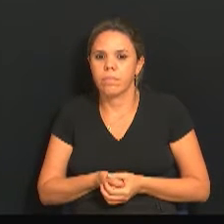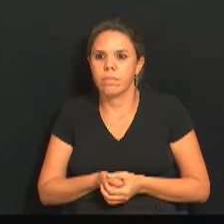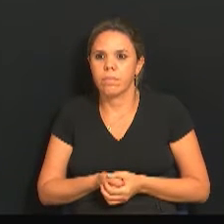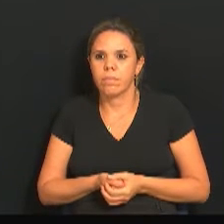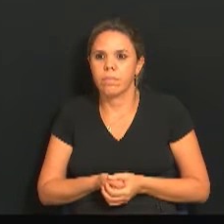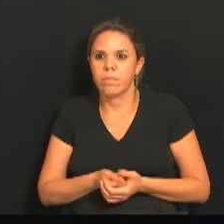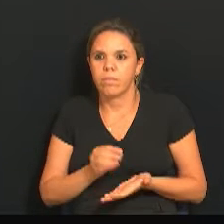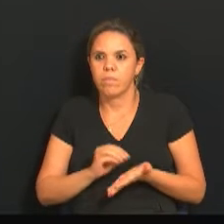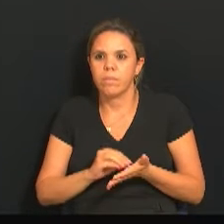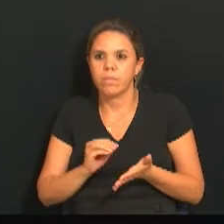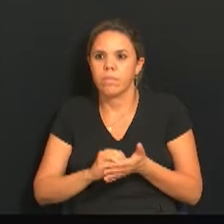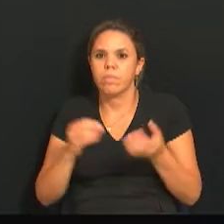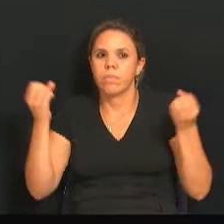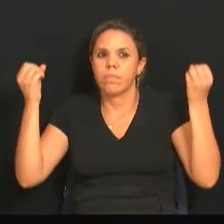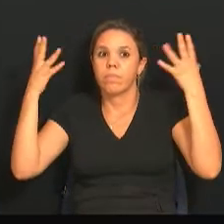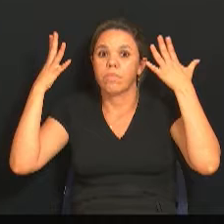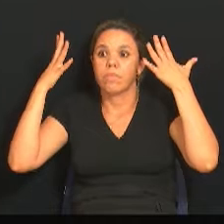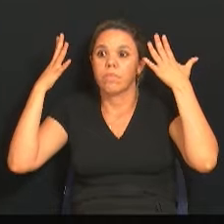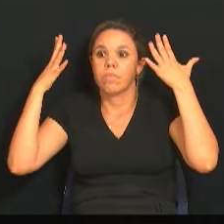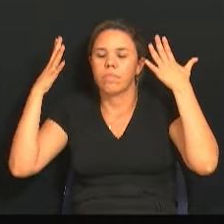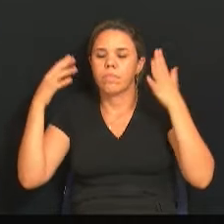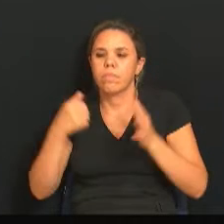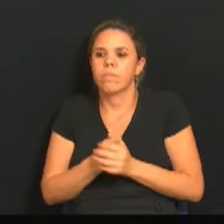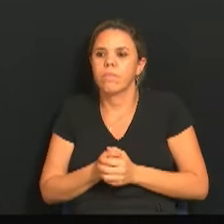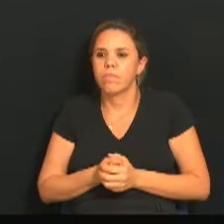falta iluminação. Quando falta iluminação,